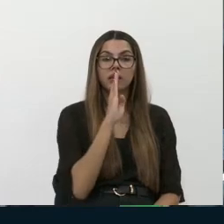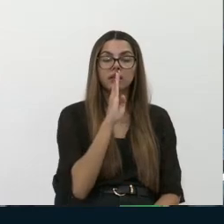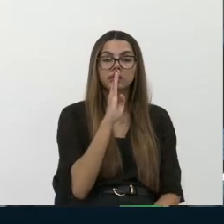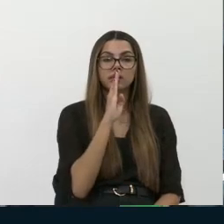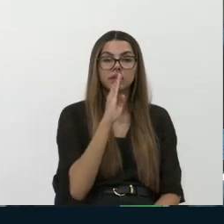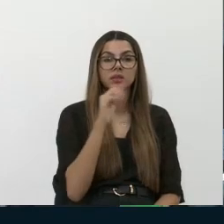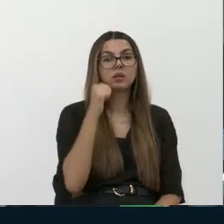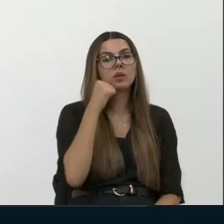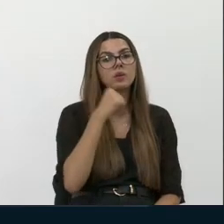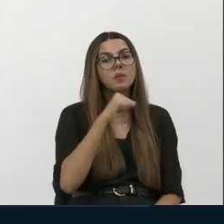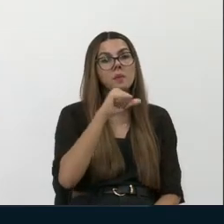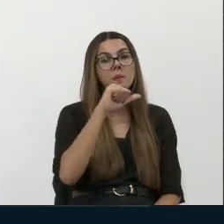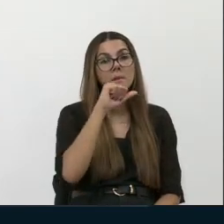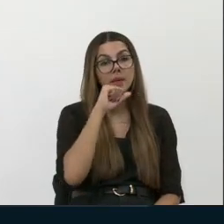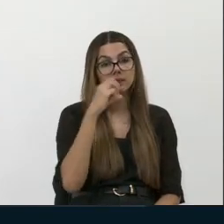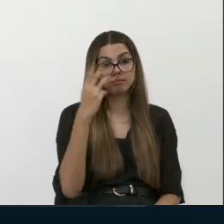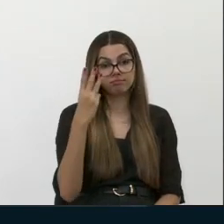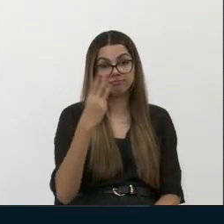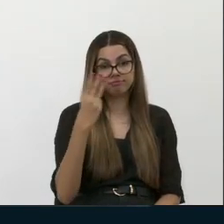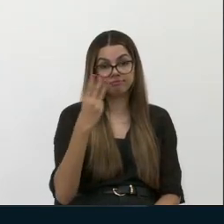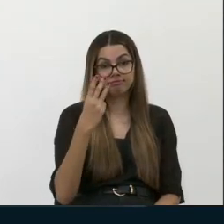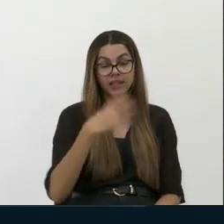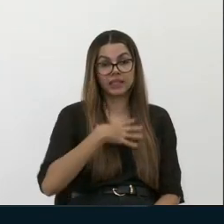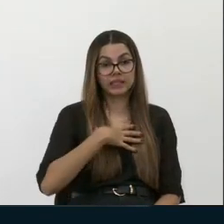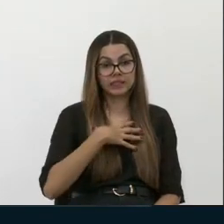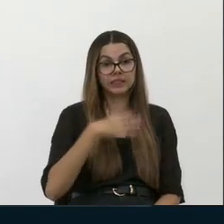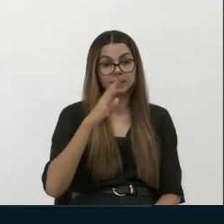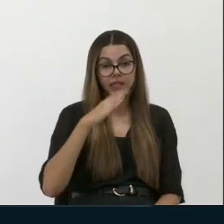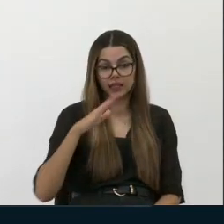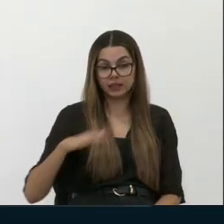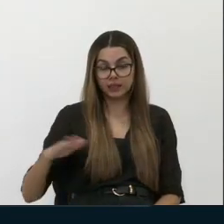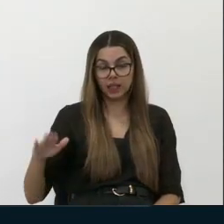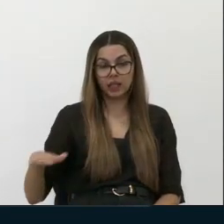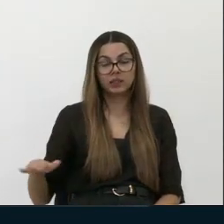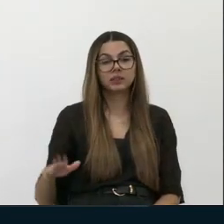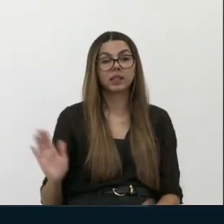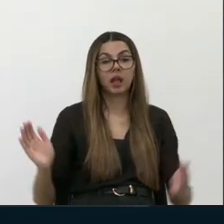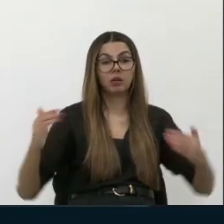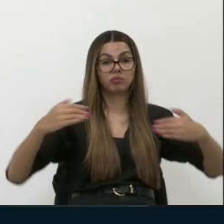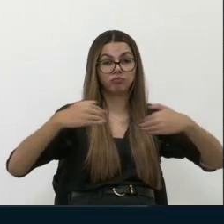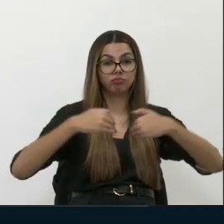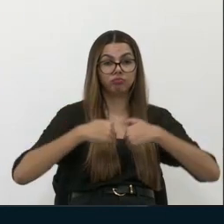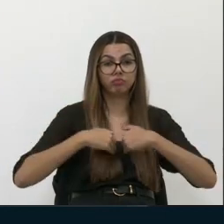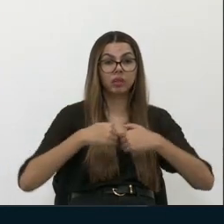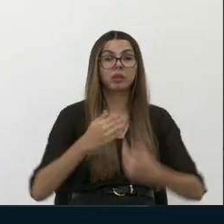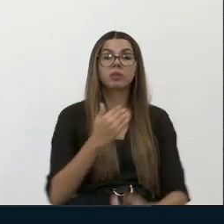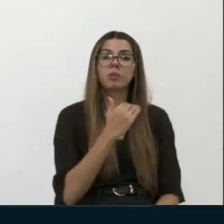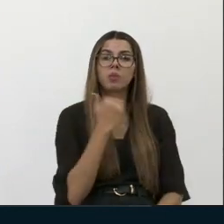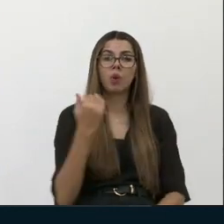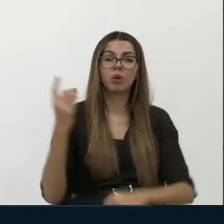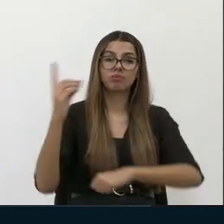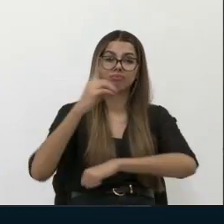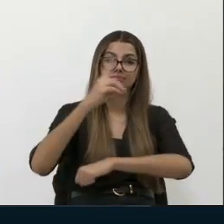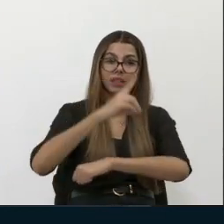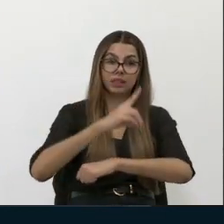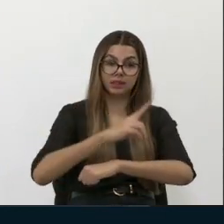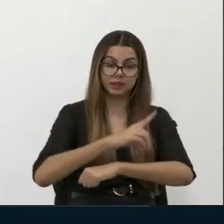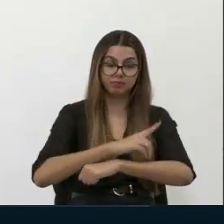para a mãe, para essa mãe dos três autistas, né, a Liliane Senhorini, que faleceu de dengue. e